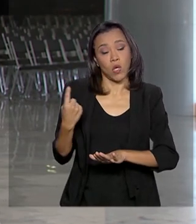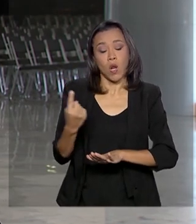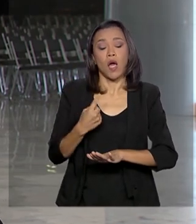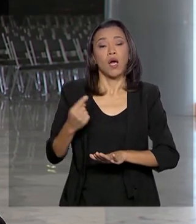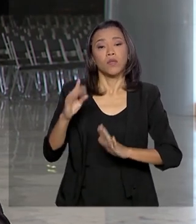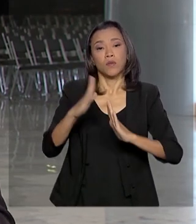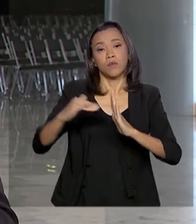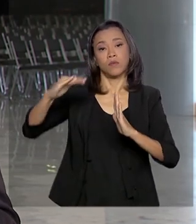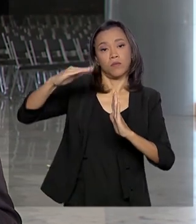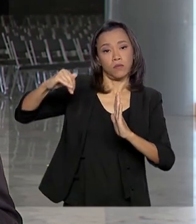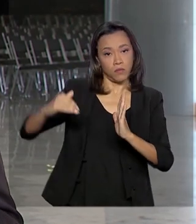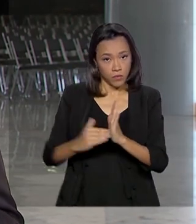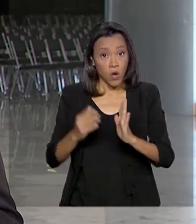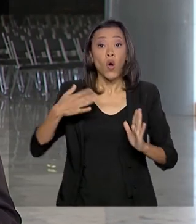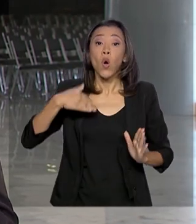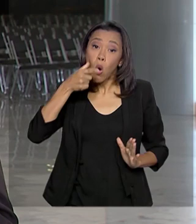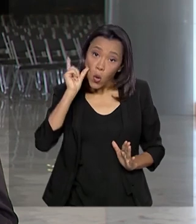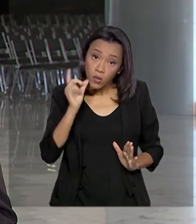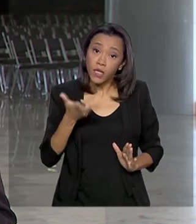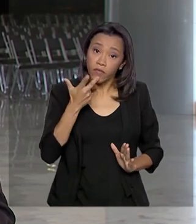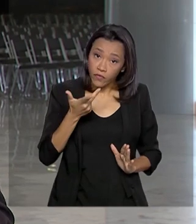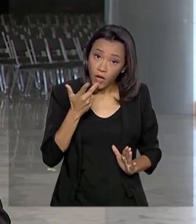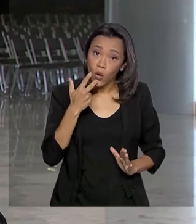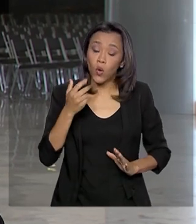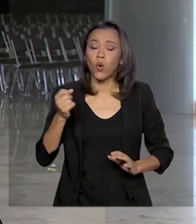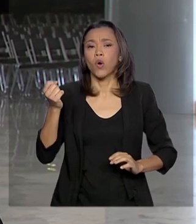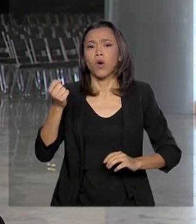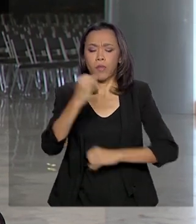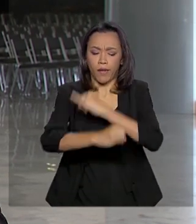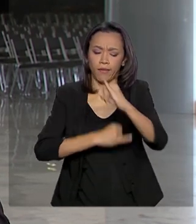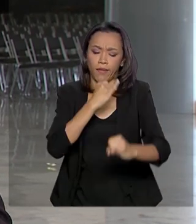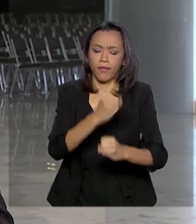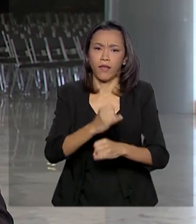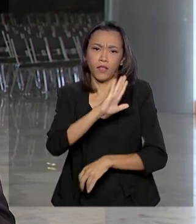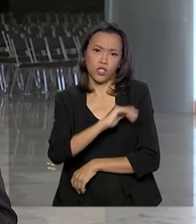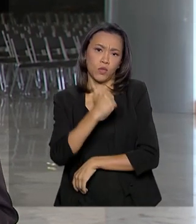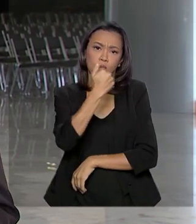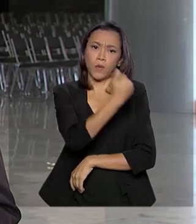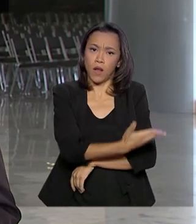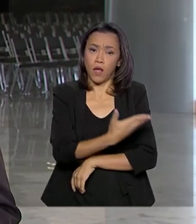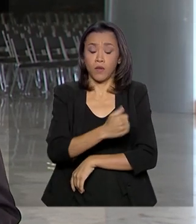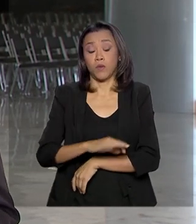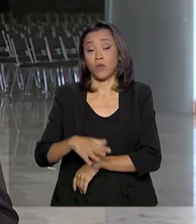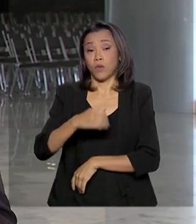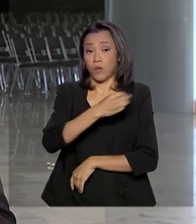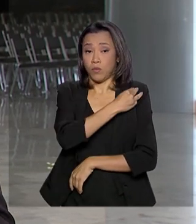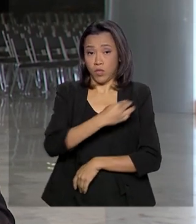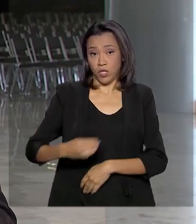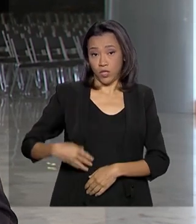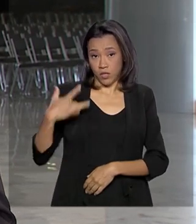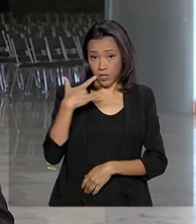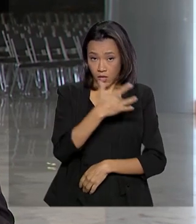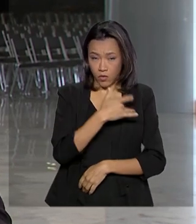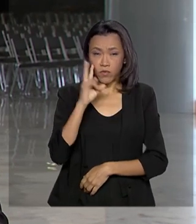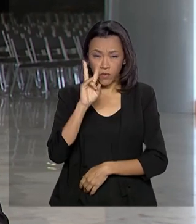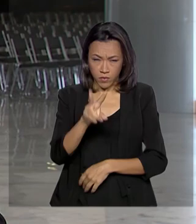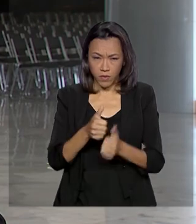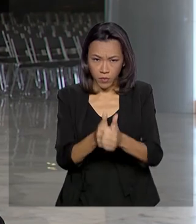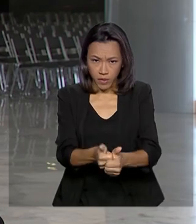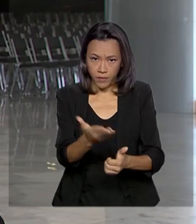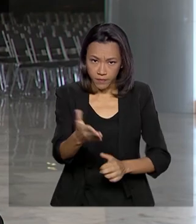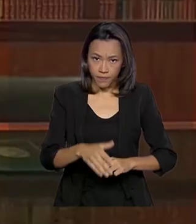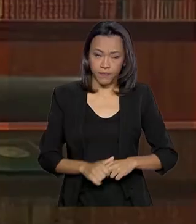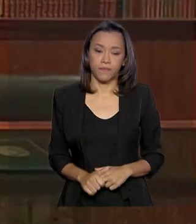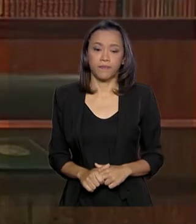alvorada ontem ele falou sobre esse assunto ao vivo pela internet ao lado do ministro da saúde luiz henrique mandetta vamos